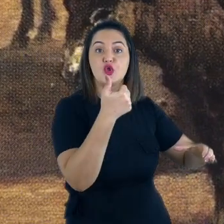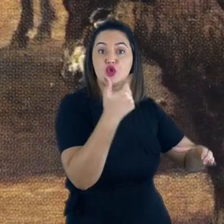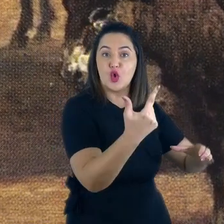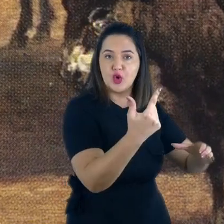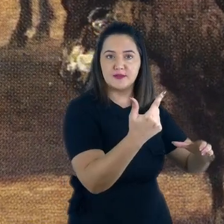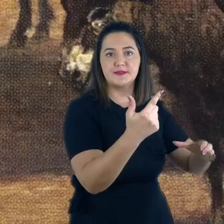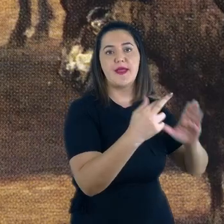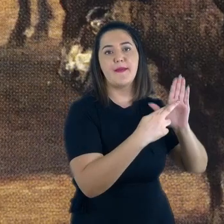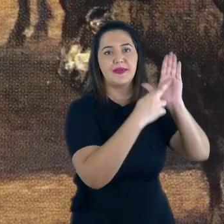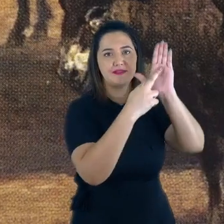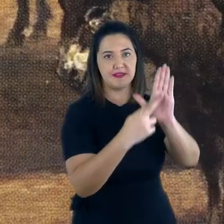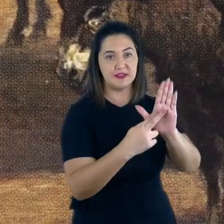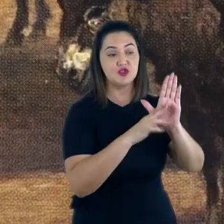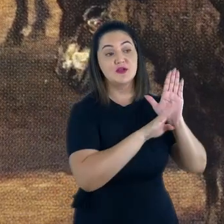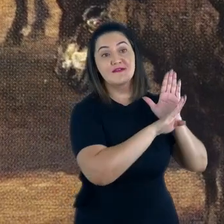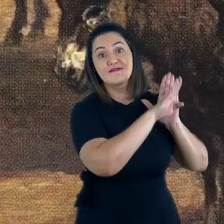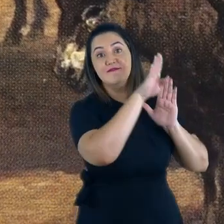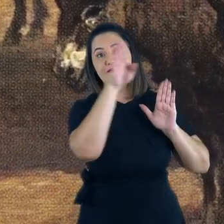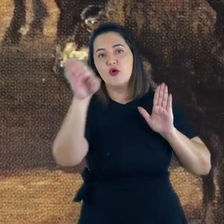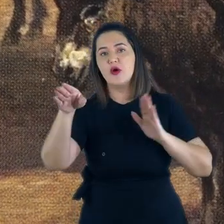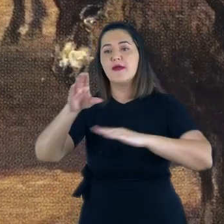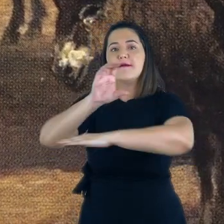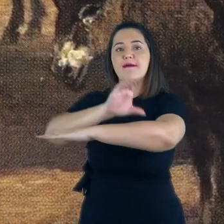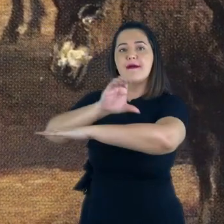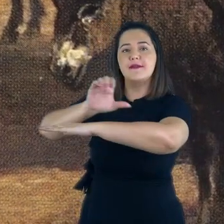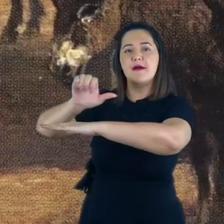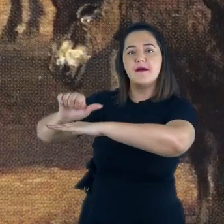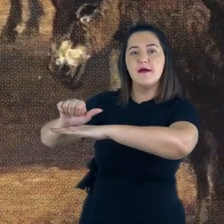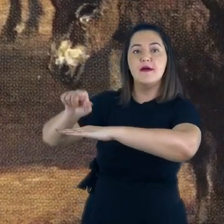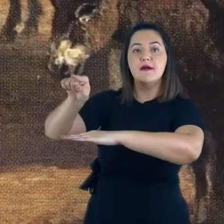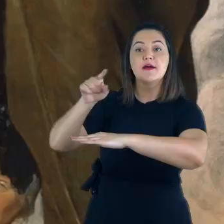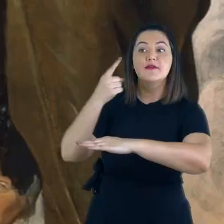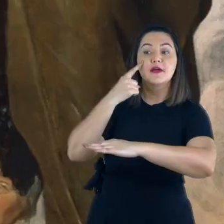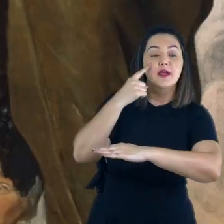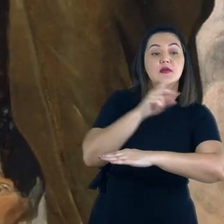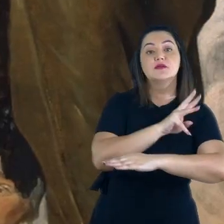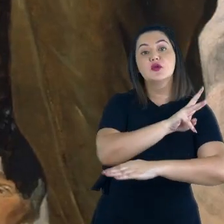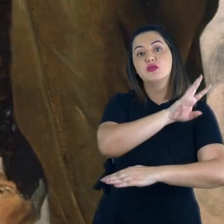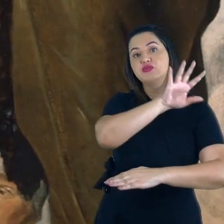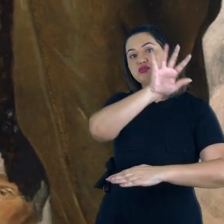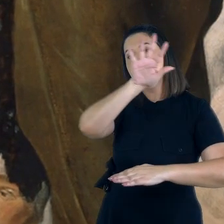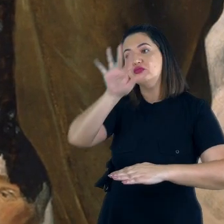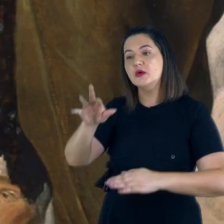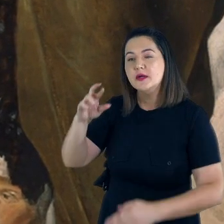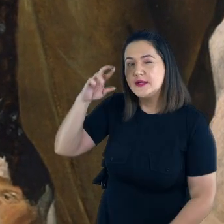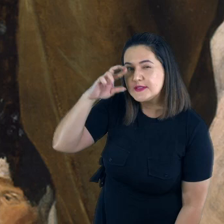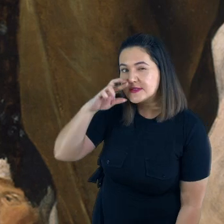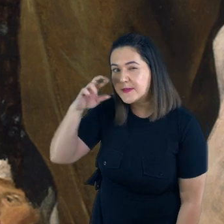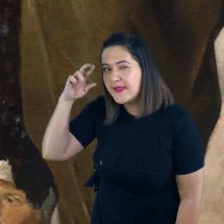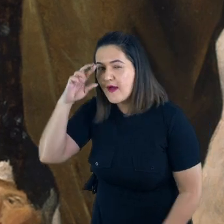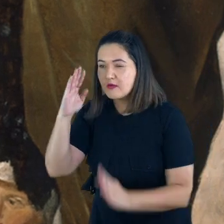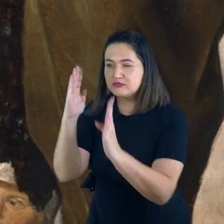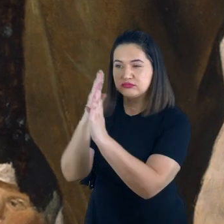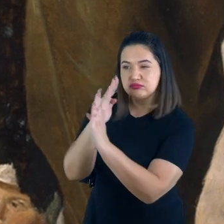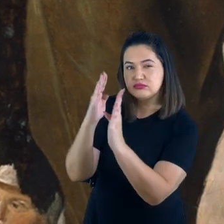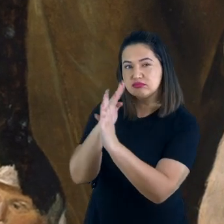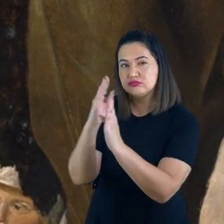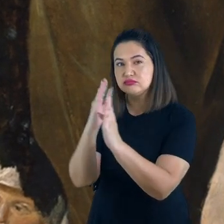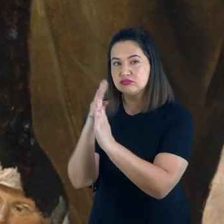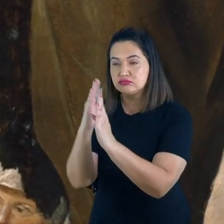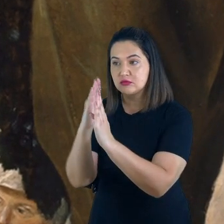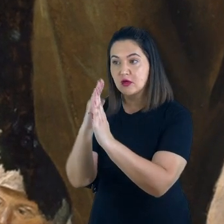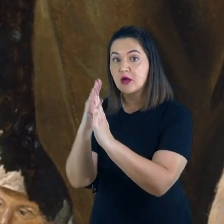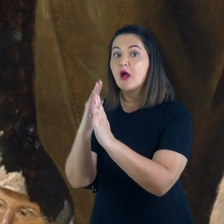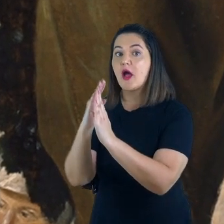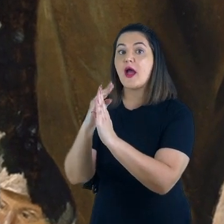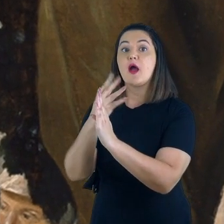sua conquista. Isso está no capítulo 13, versículos 1 a 25. Depois de 40 dias de investigação, os